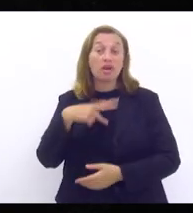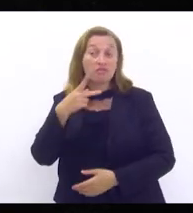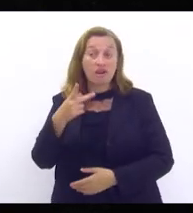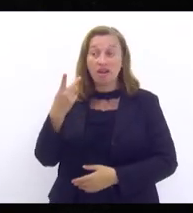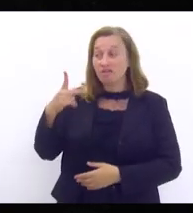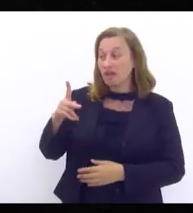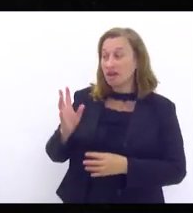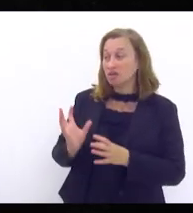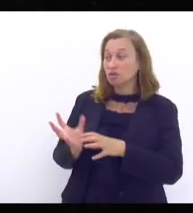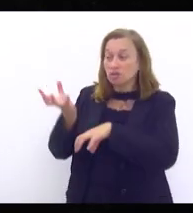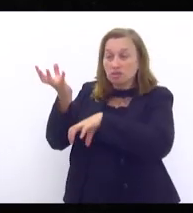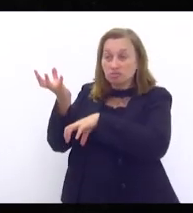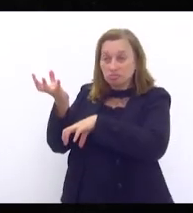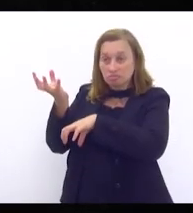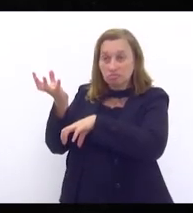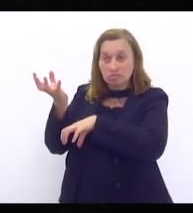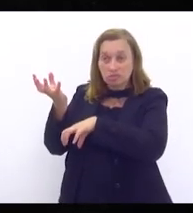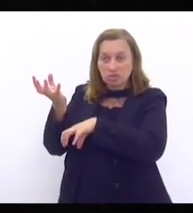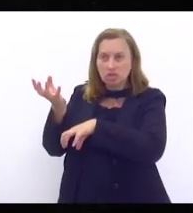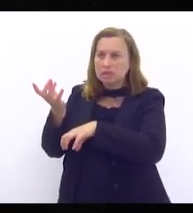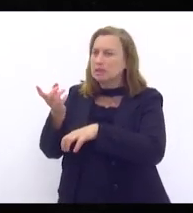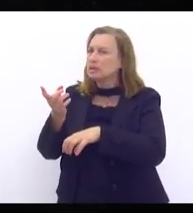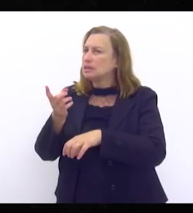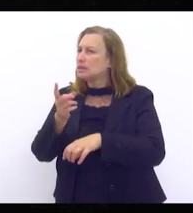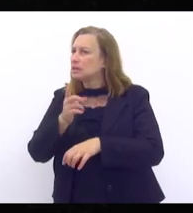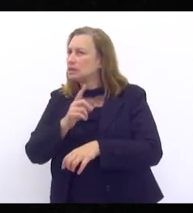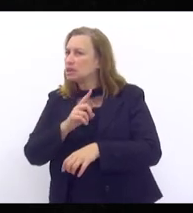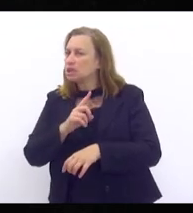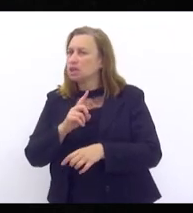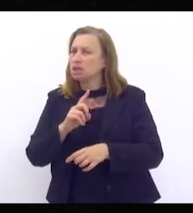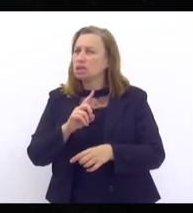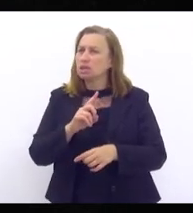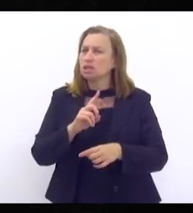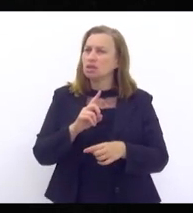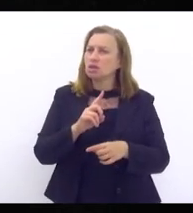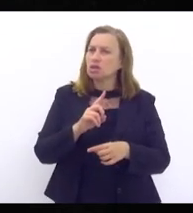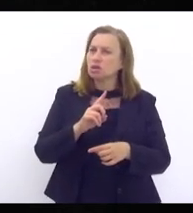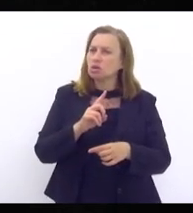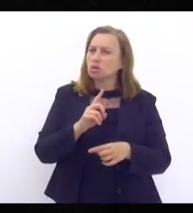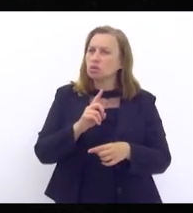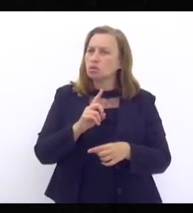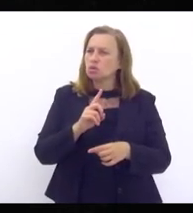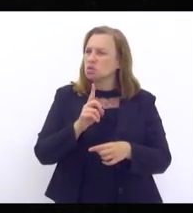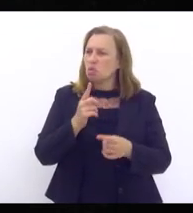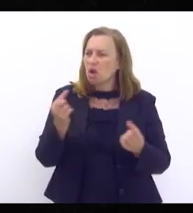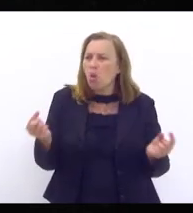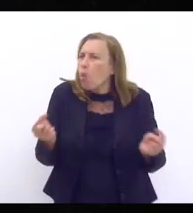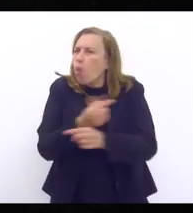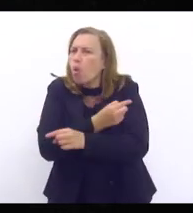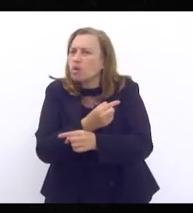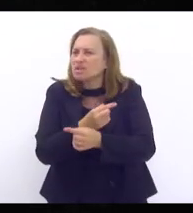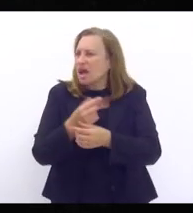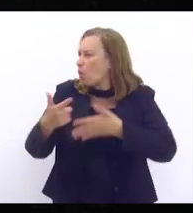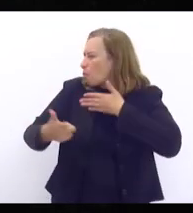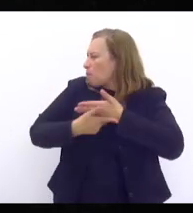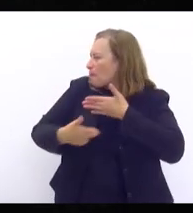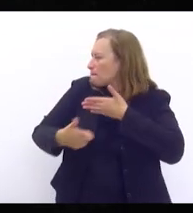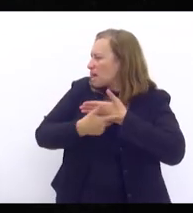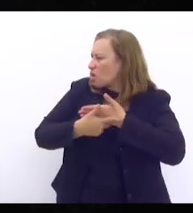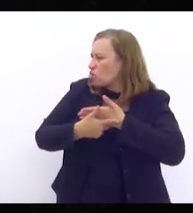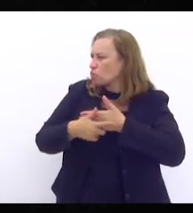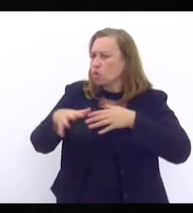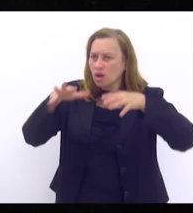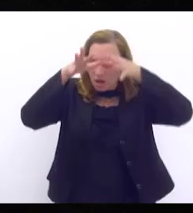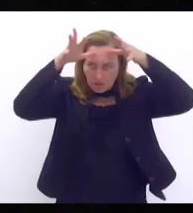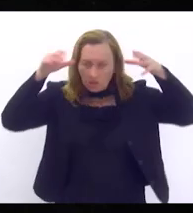fez no Congresso Nacional, que não contém de forma nenhuma nenhum tipo de ataque ao papel que o